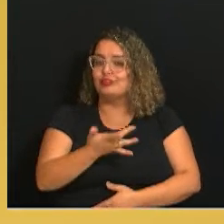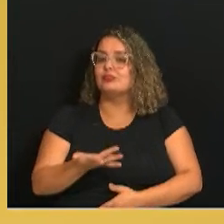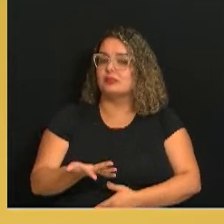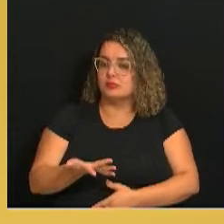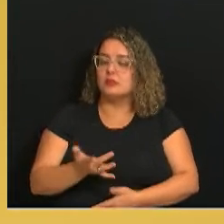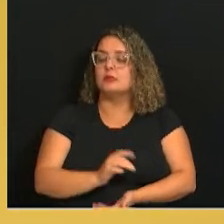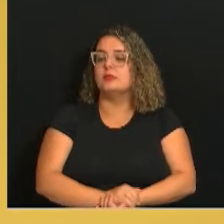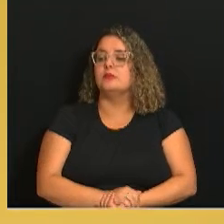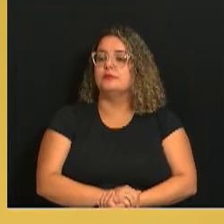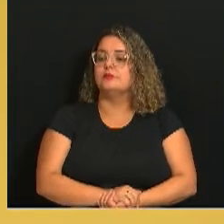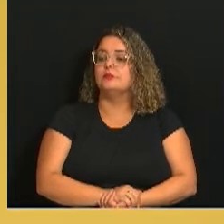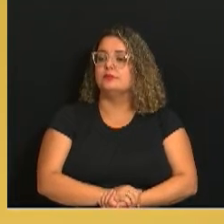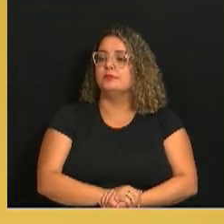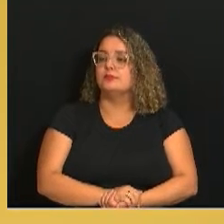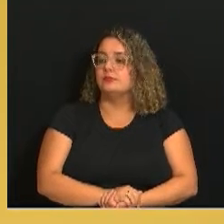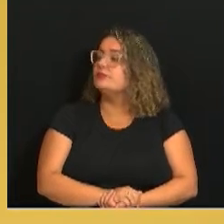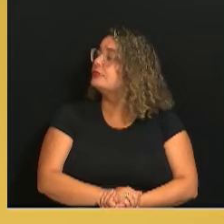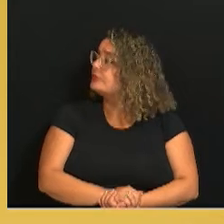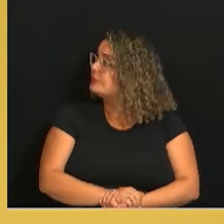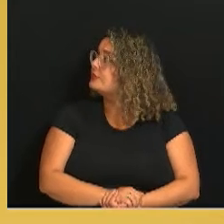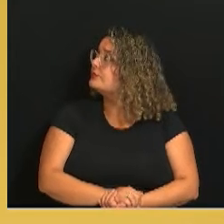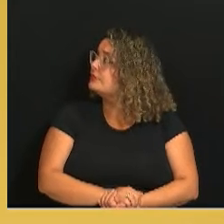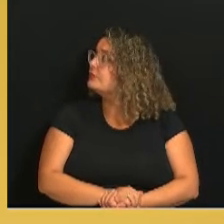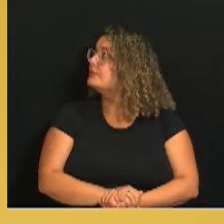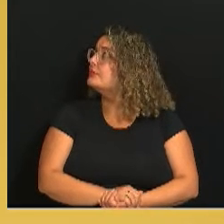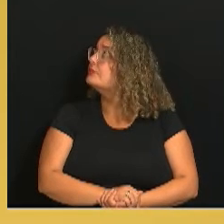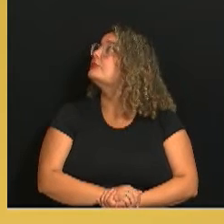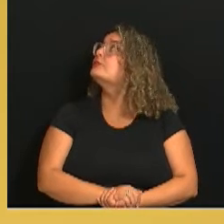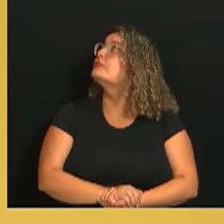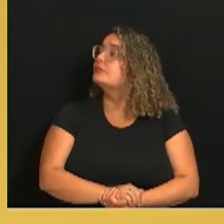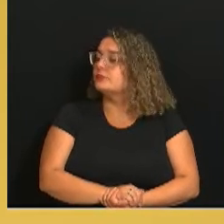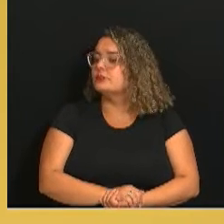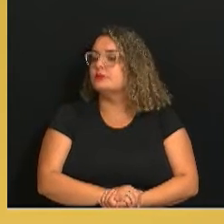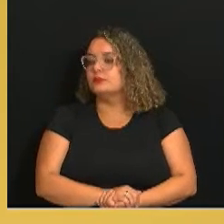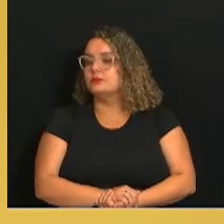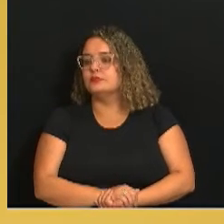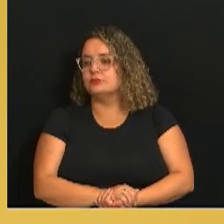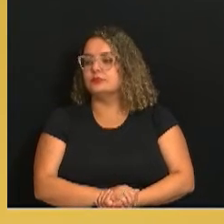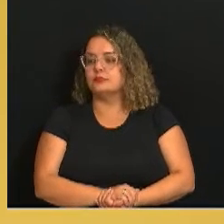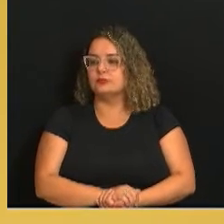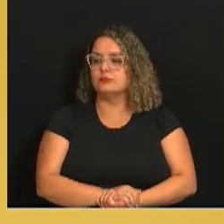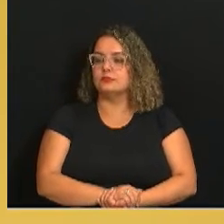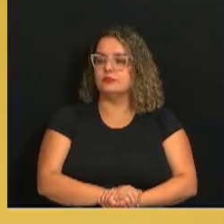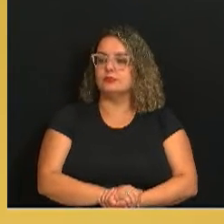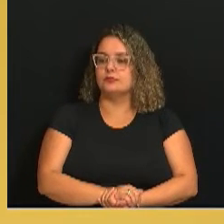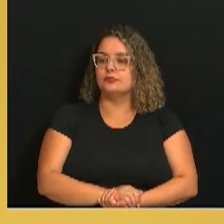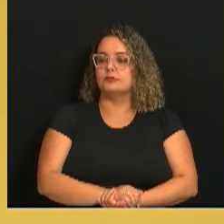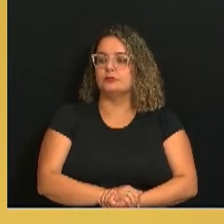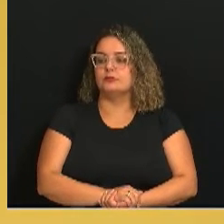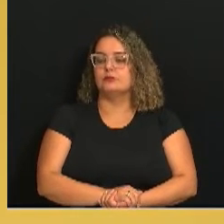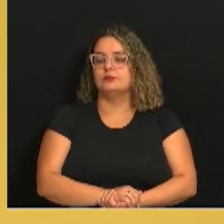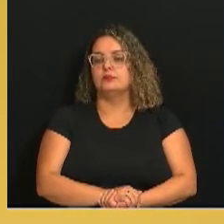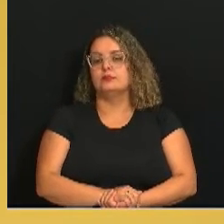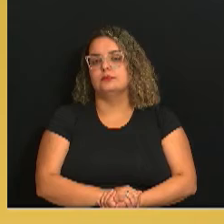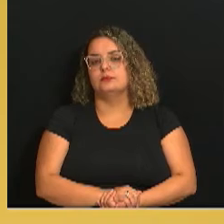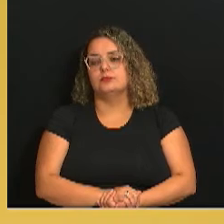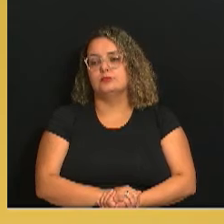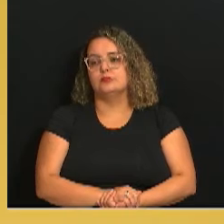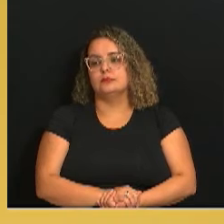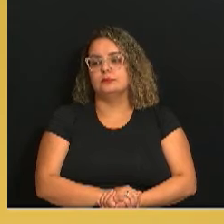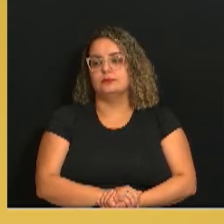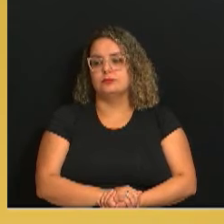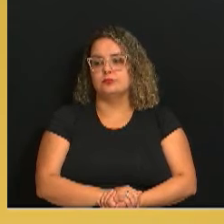bairros que, olha, situação da dengue, do mosquito Aedes aegypti, então a gente tem aqui, traz aqui, onde está